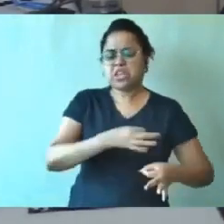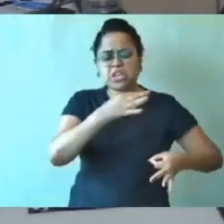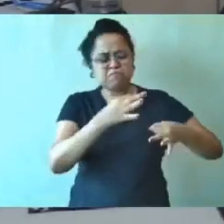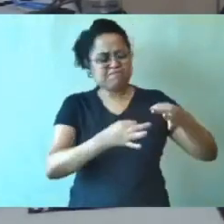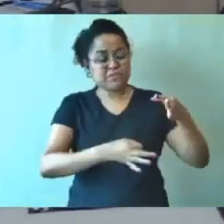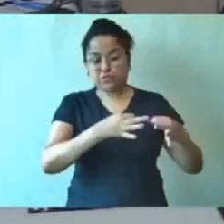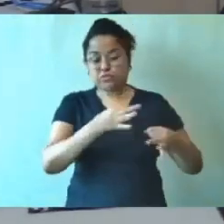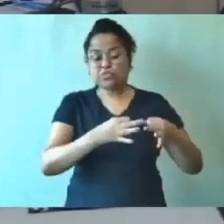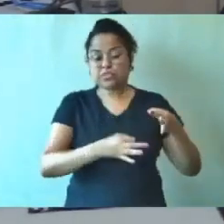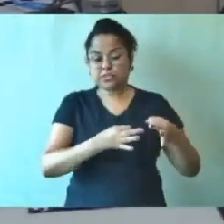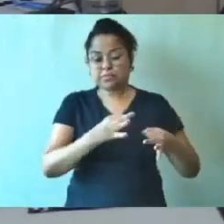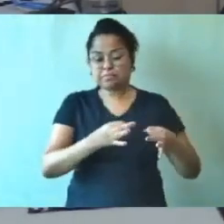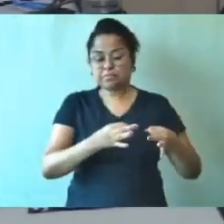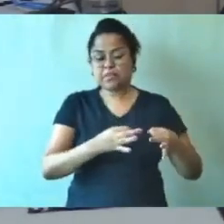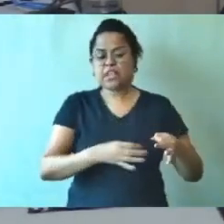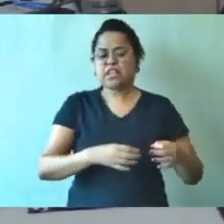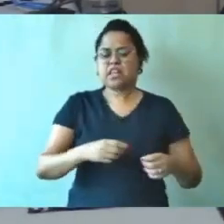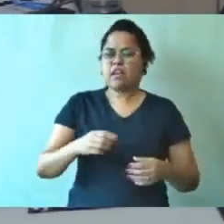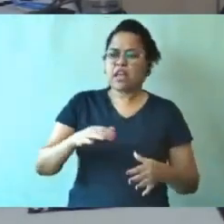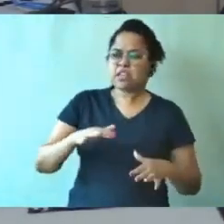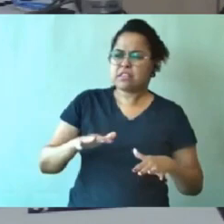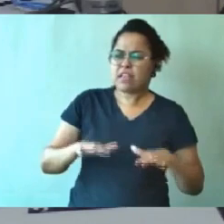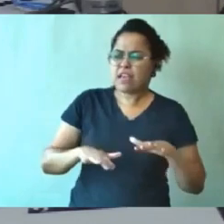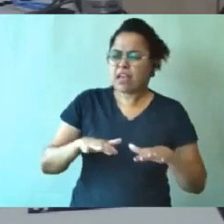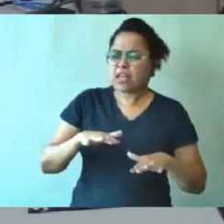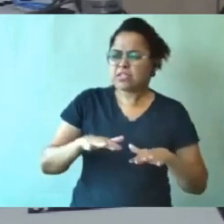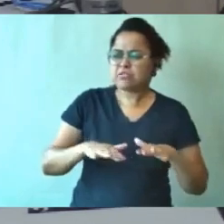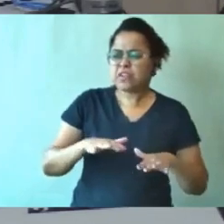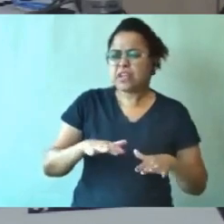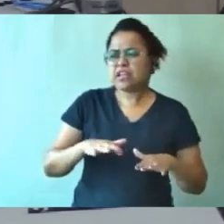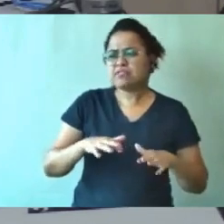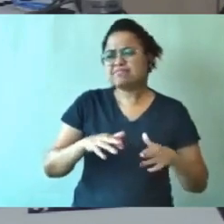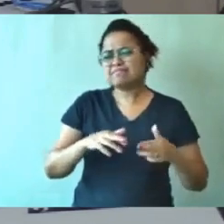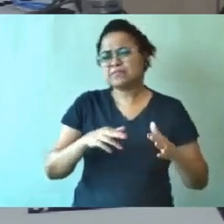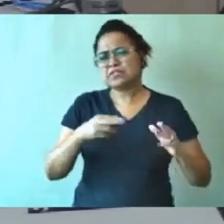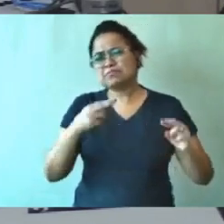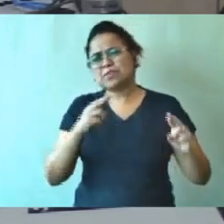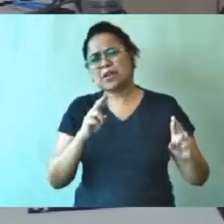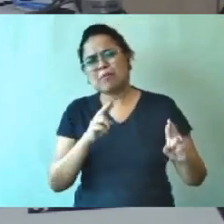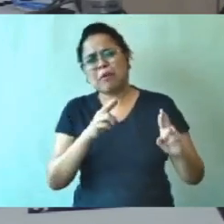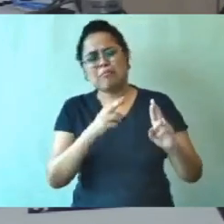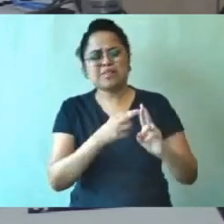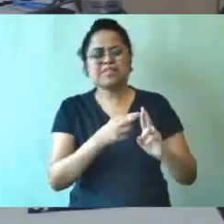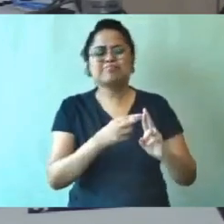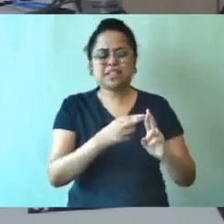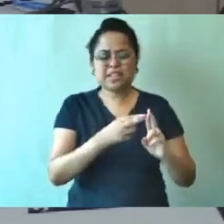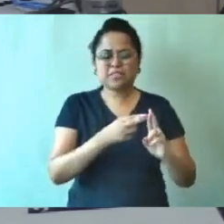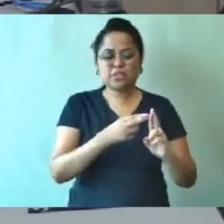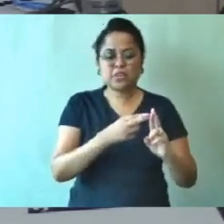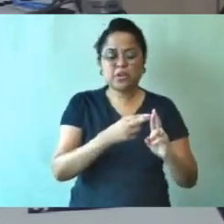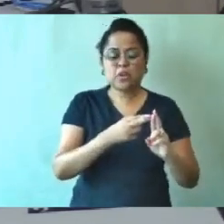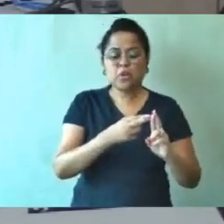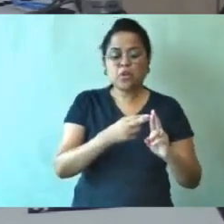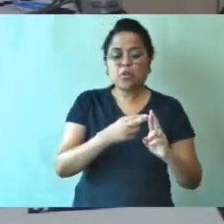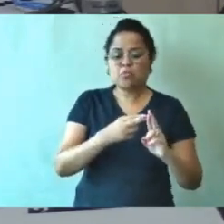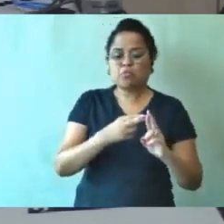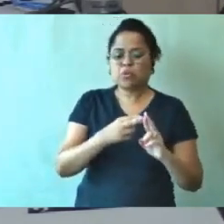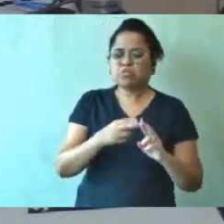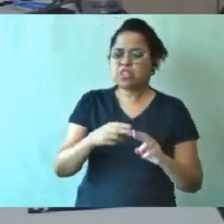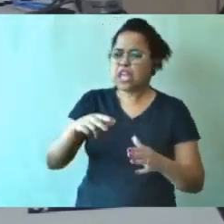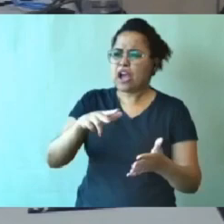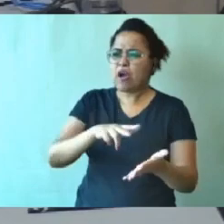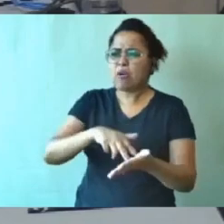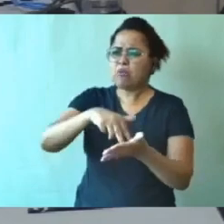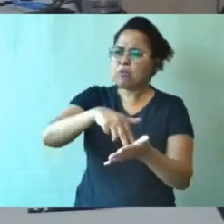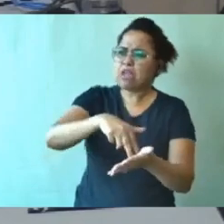daqueles que realmente, às vezes, se sentem não representados por não ter uma voz que seja relevante. Porque a